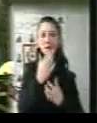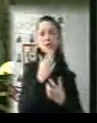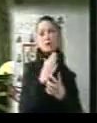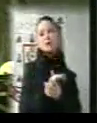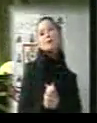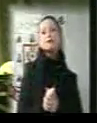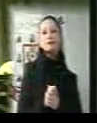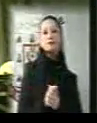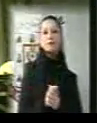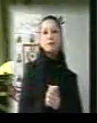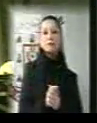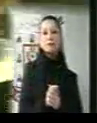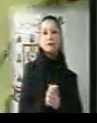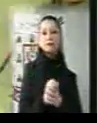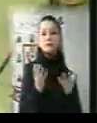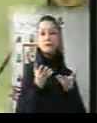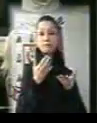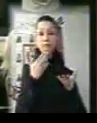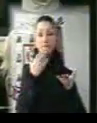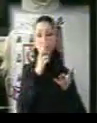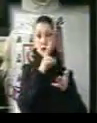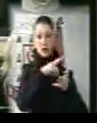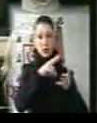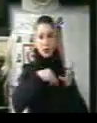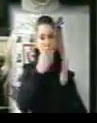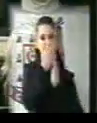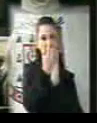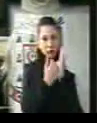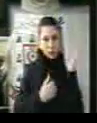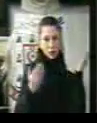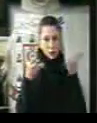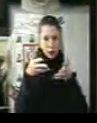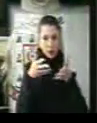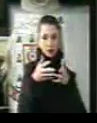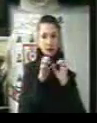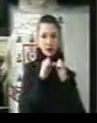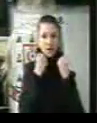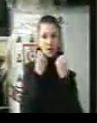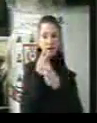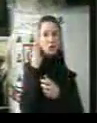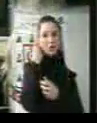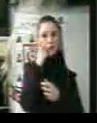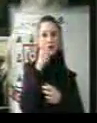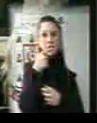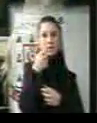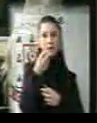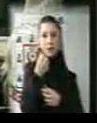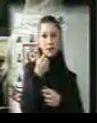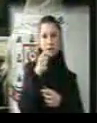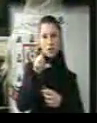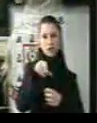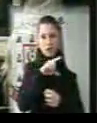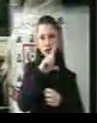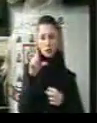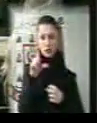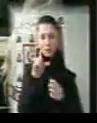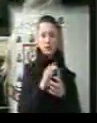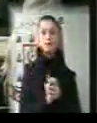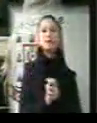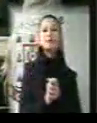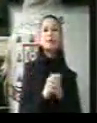consolar-se. Solicito agora para que faça a leitura do expediente. Sessão do dia 6 de julho de 2015.